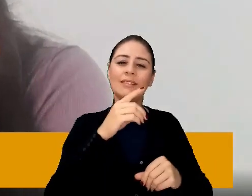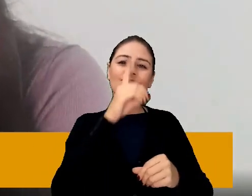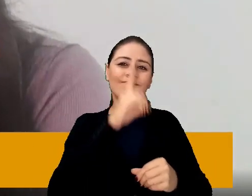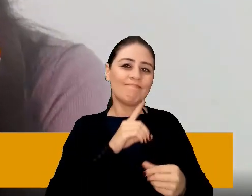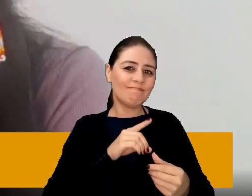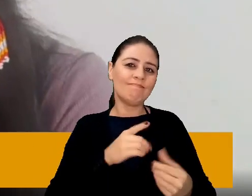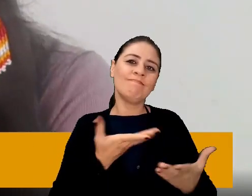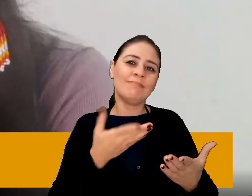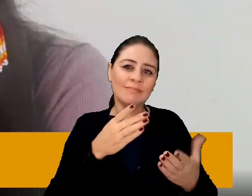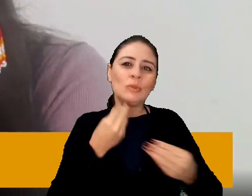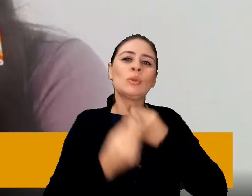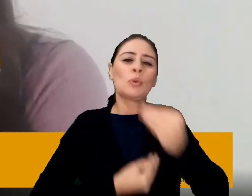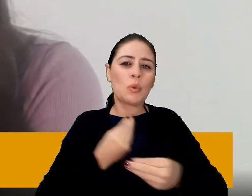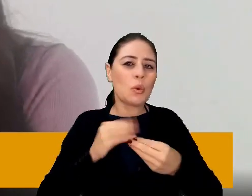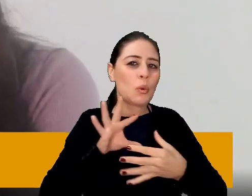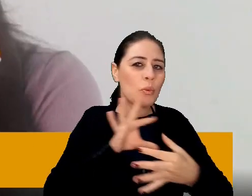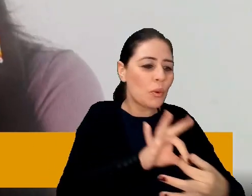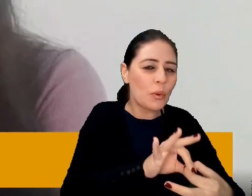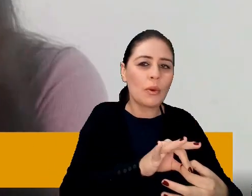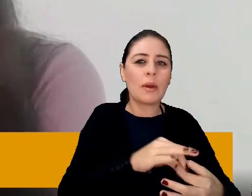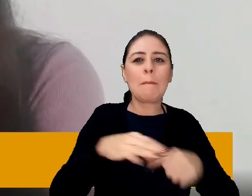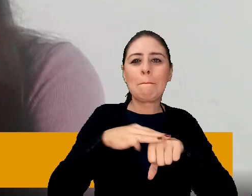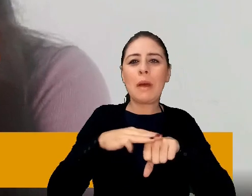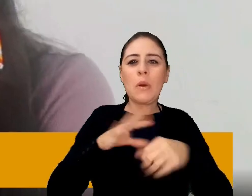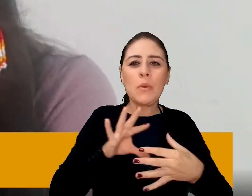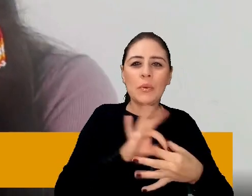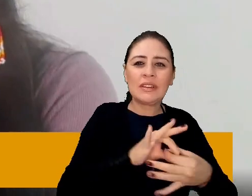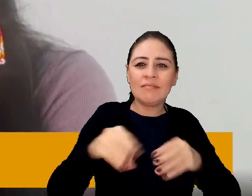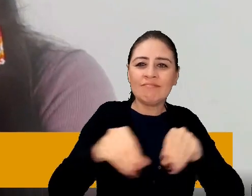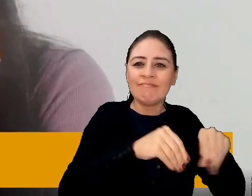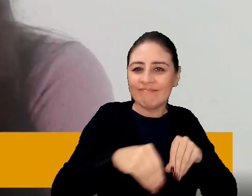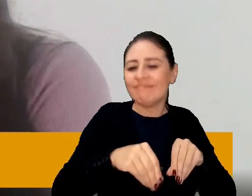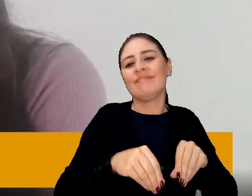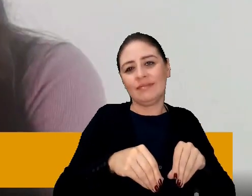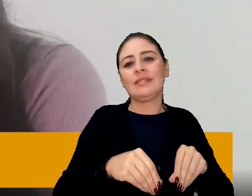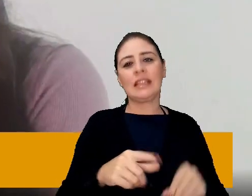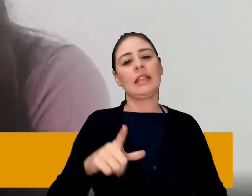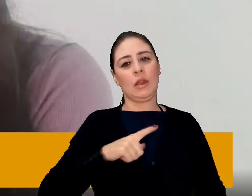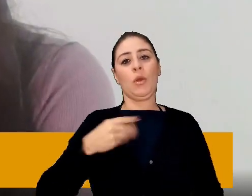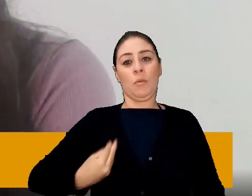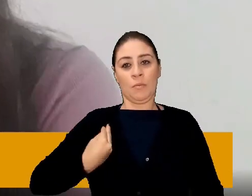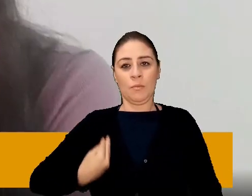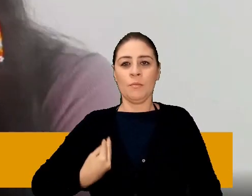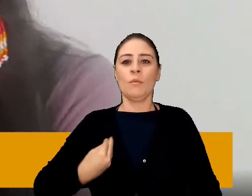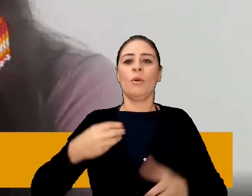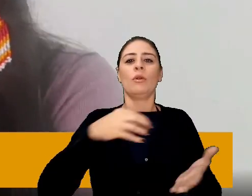que é essa relação? Uma relação de mutualidade. Então, eu sempre falo isso. Apesar de eu morar numa aldeia